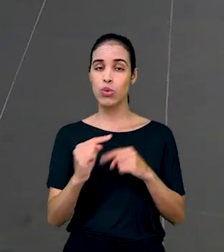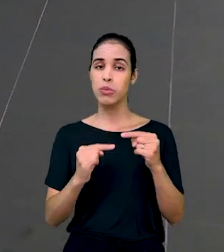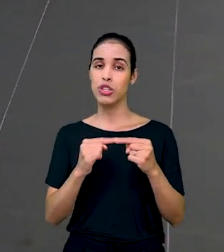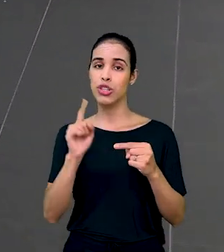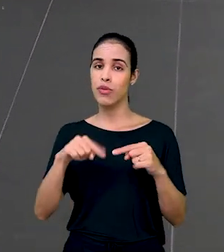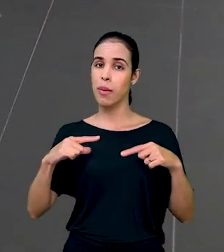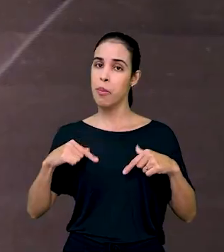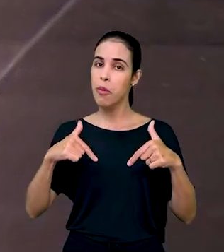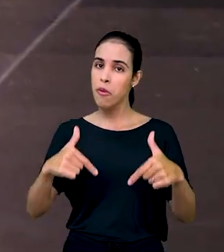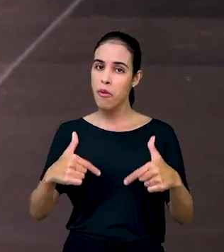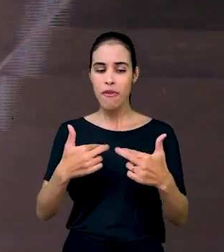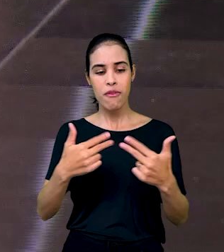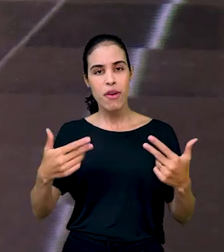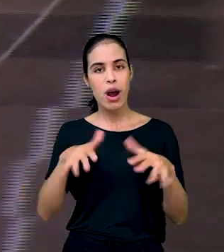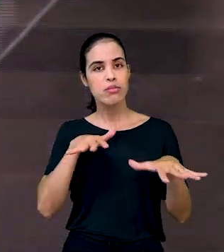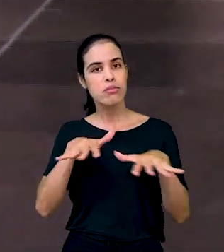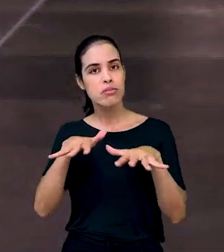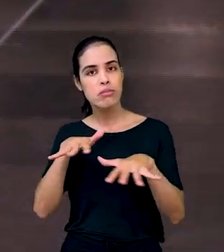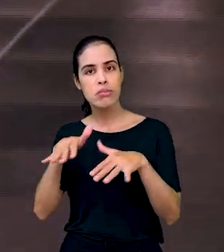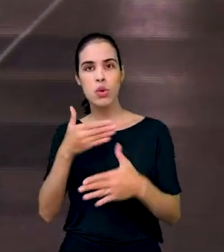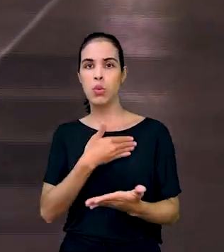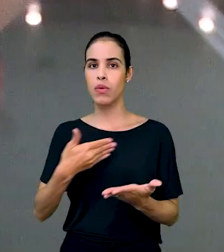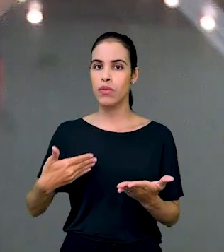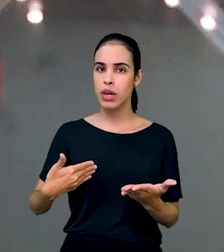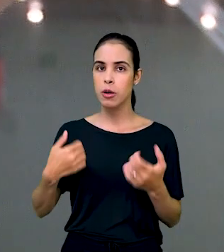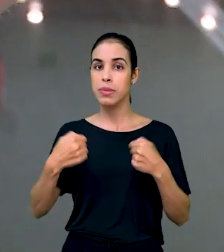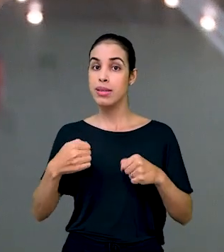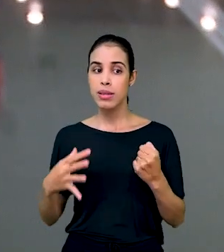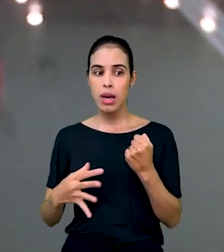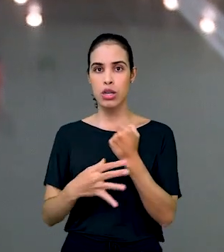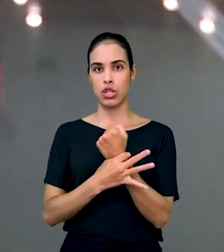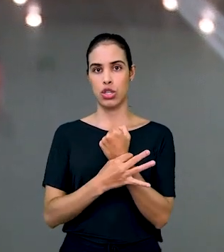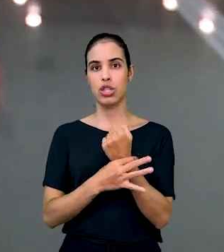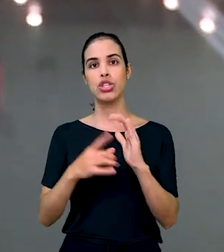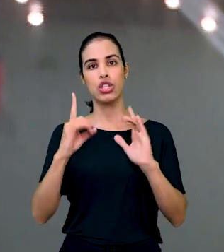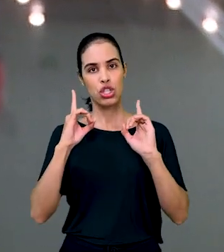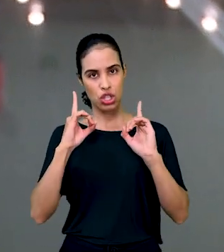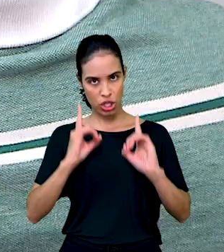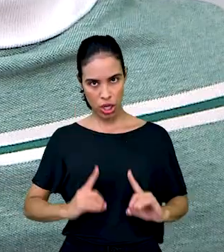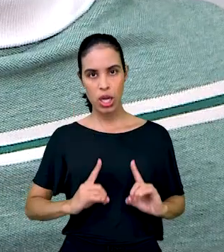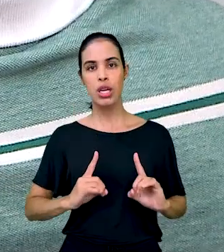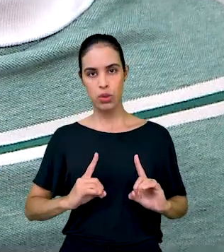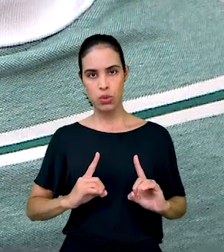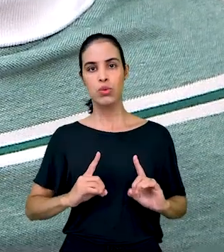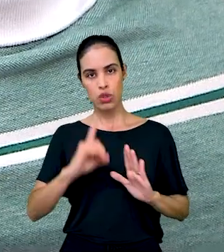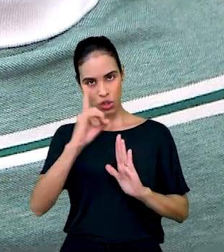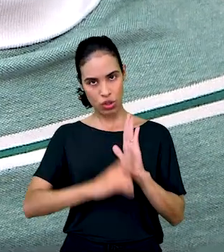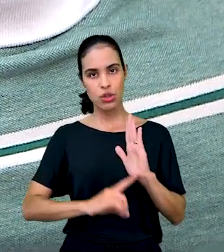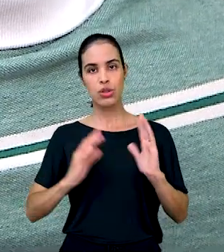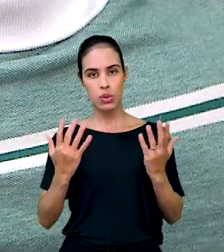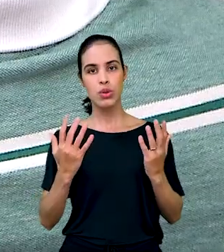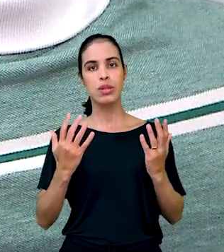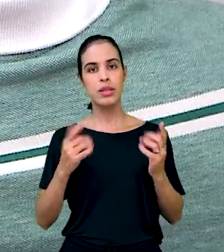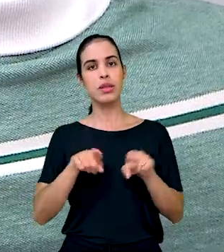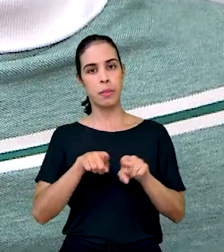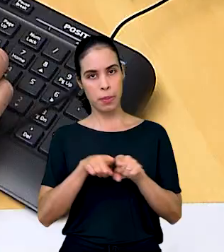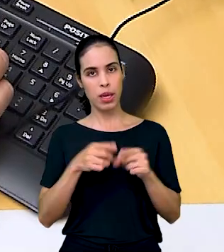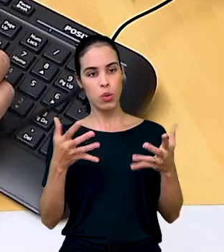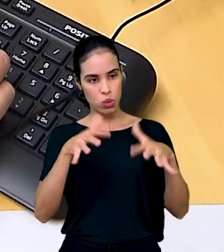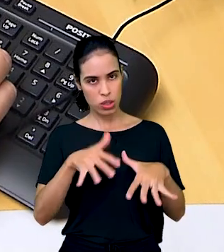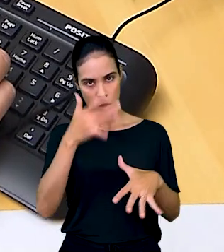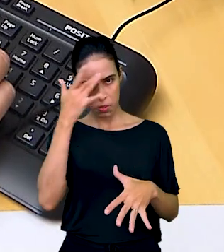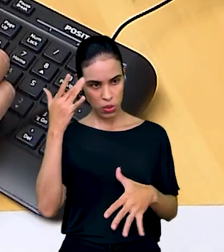objetivo de propor iniciativas para mobilizar o governo no sentido de garantir a cidadania e a inclusão social das pessoas